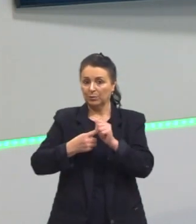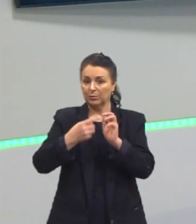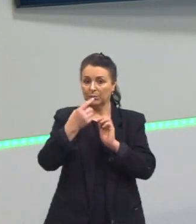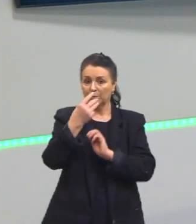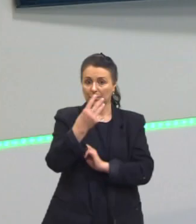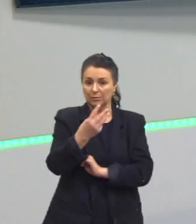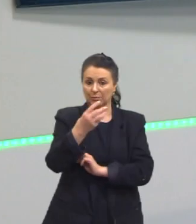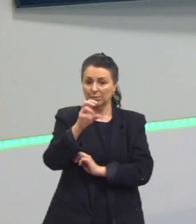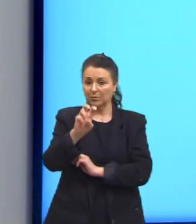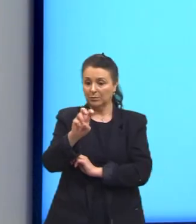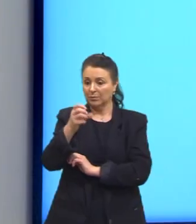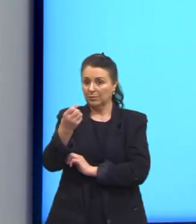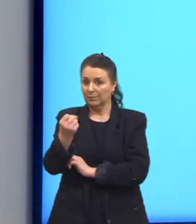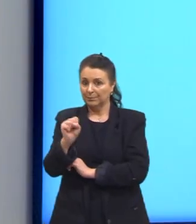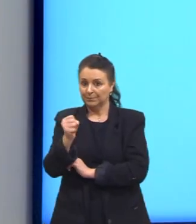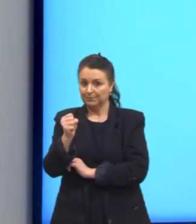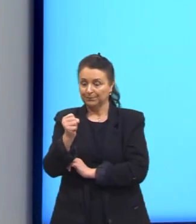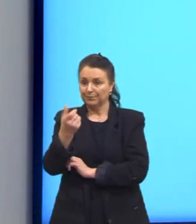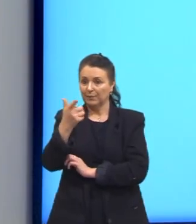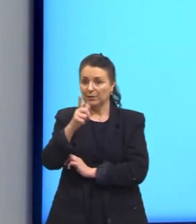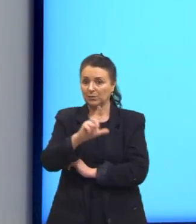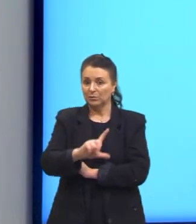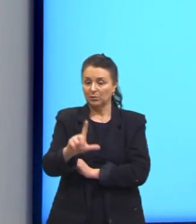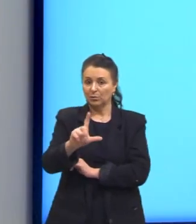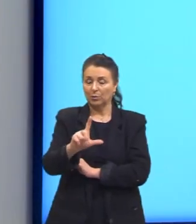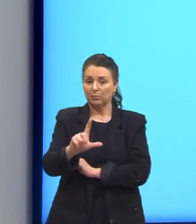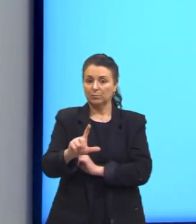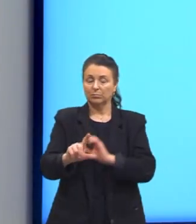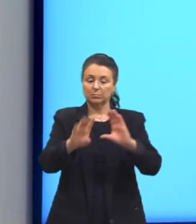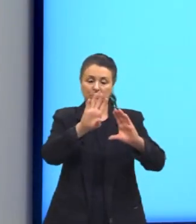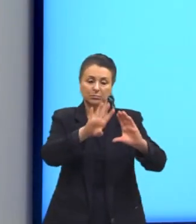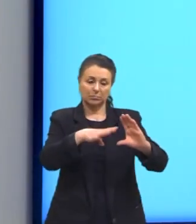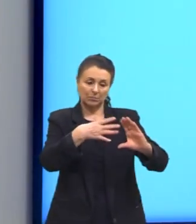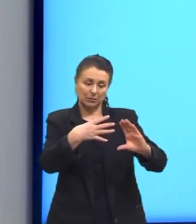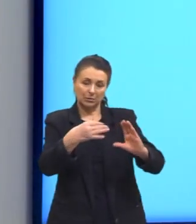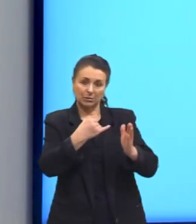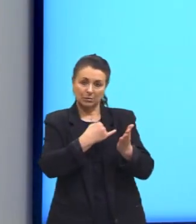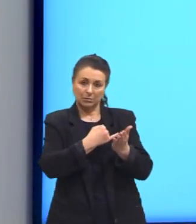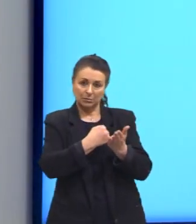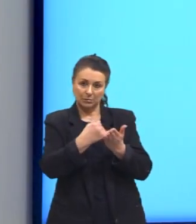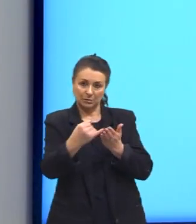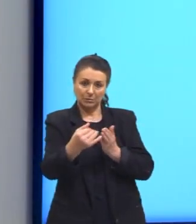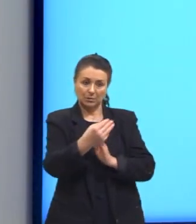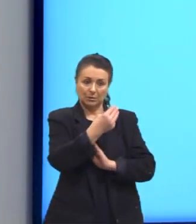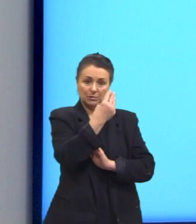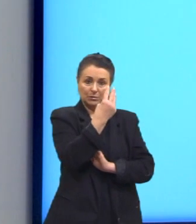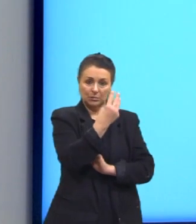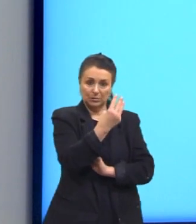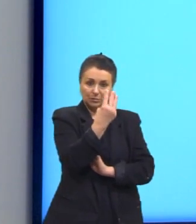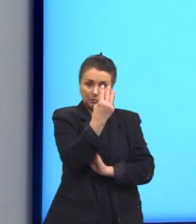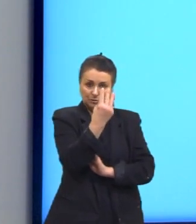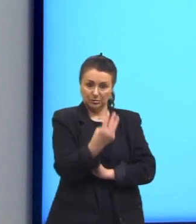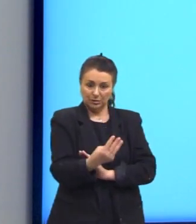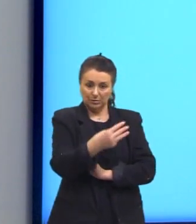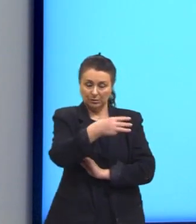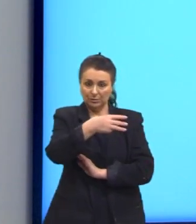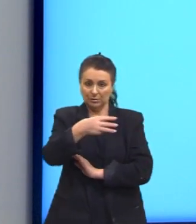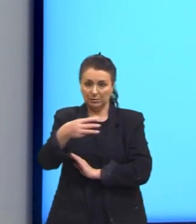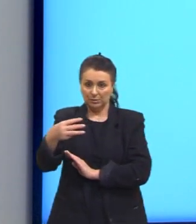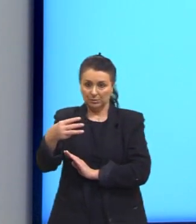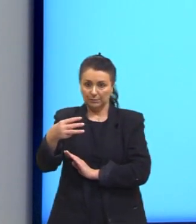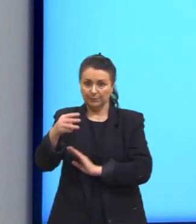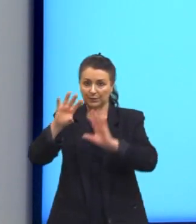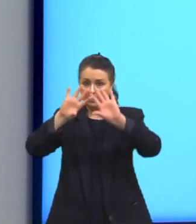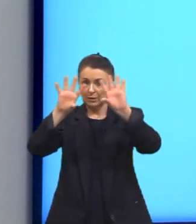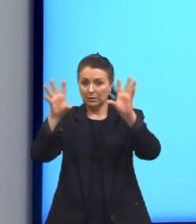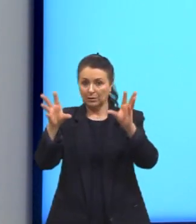358. Então, novamente, nós tínhamos uma matriz inicial de ordem 3, e nós resumimos toda